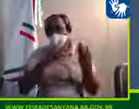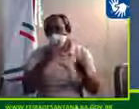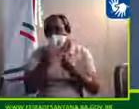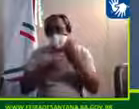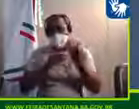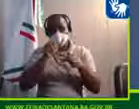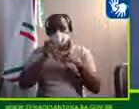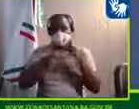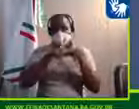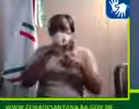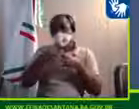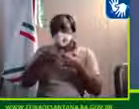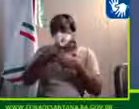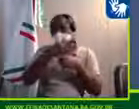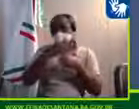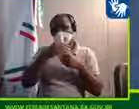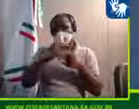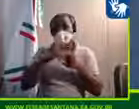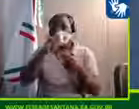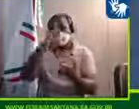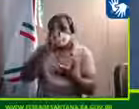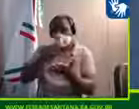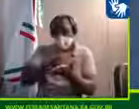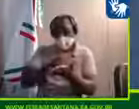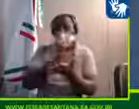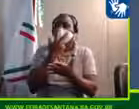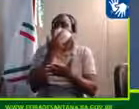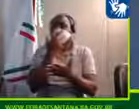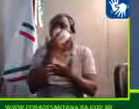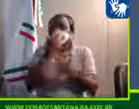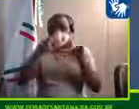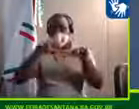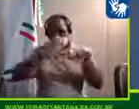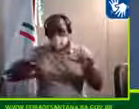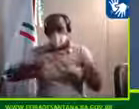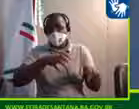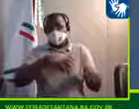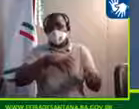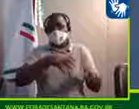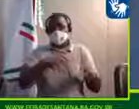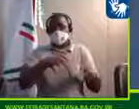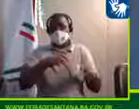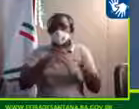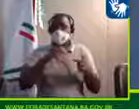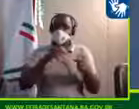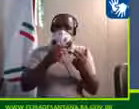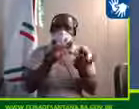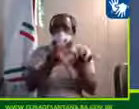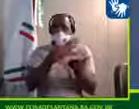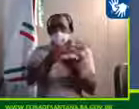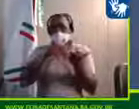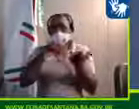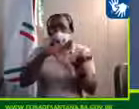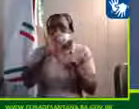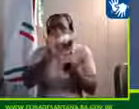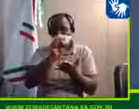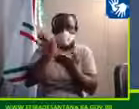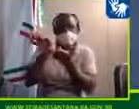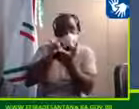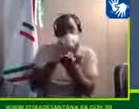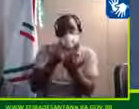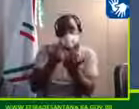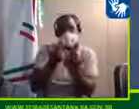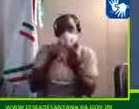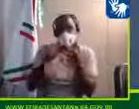também mudando essa nossa decisão. Parece que Salvador também está encaminhando-se numa linha dessa. Nós temos hoje